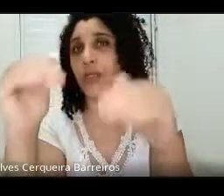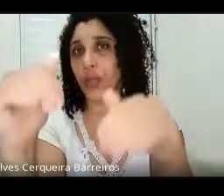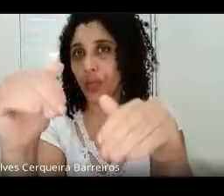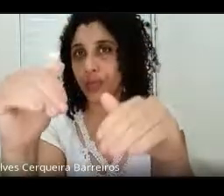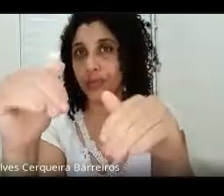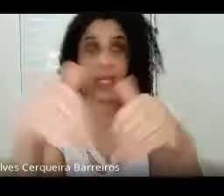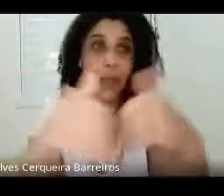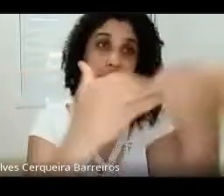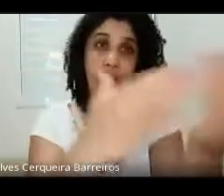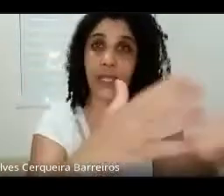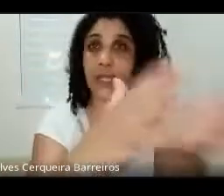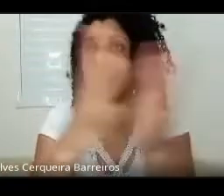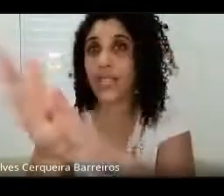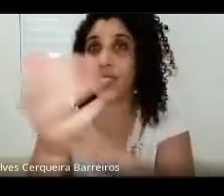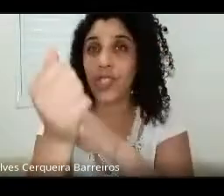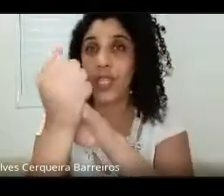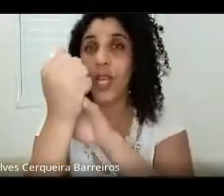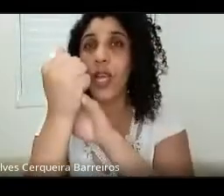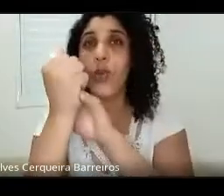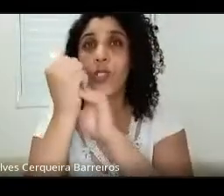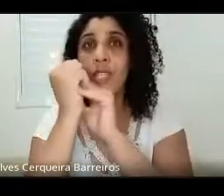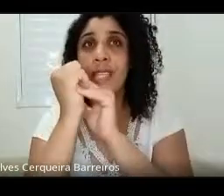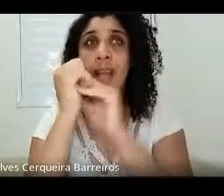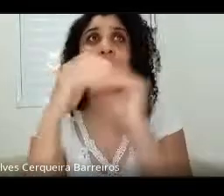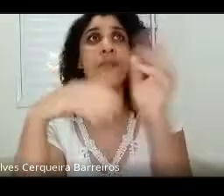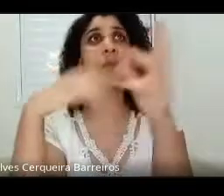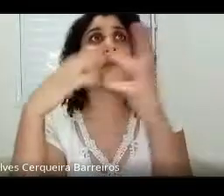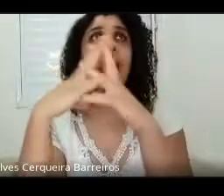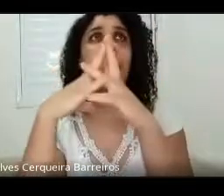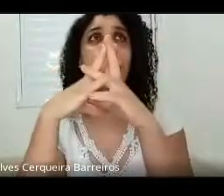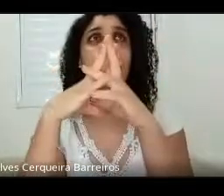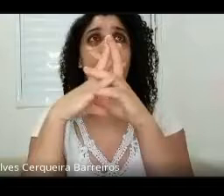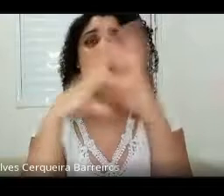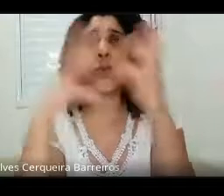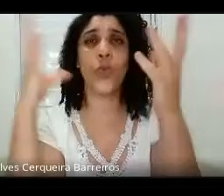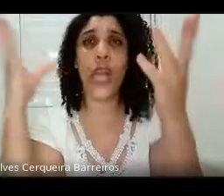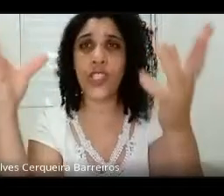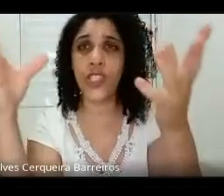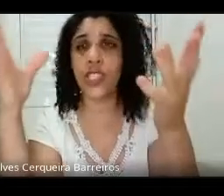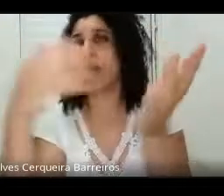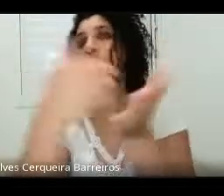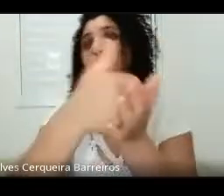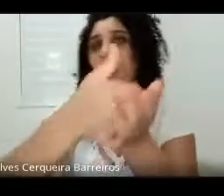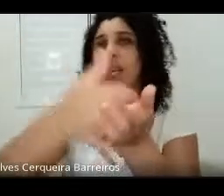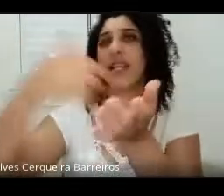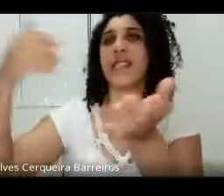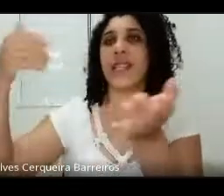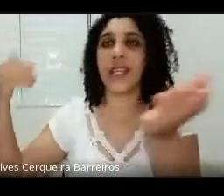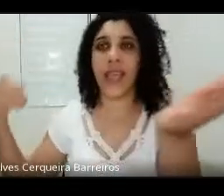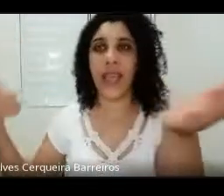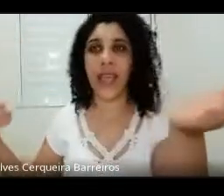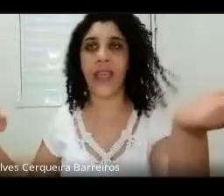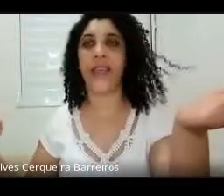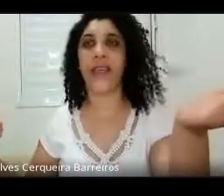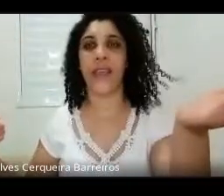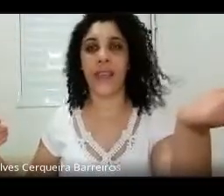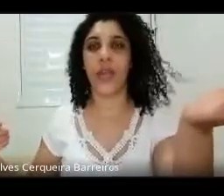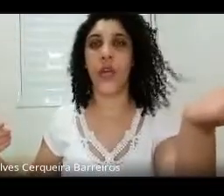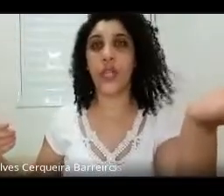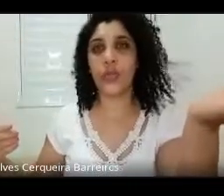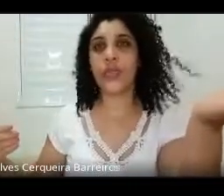seja inferior. É porque não tem necessidade de utilizar. Então, por exemplo, o latim, o português, ele